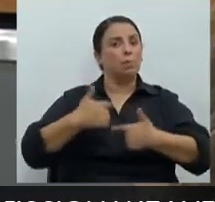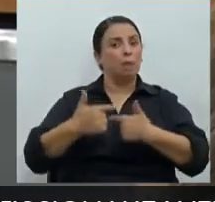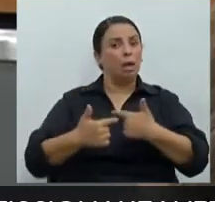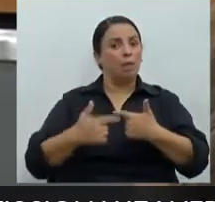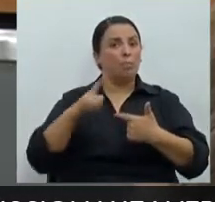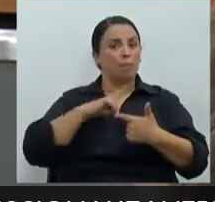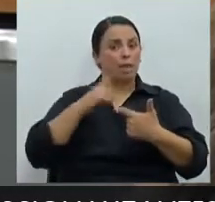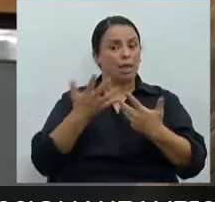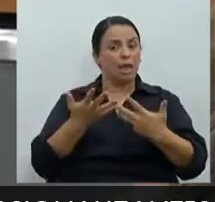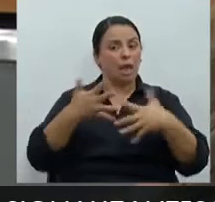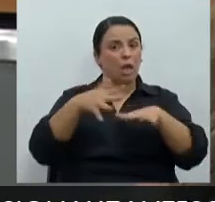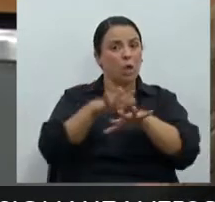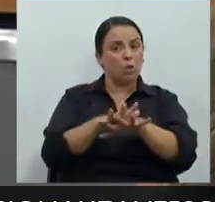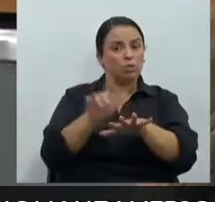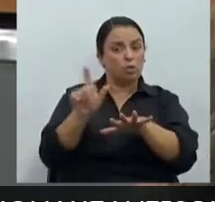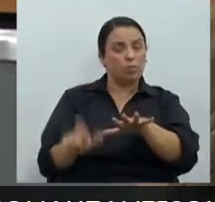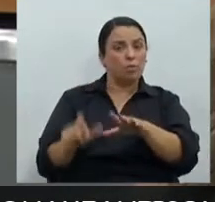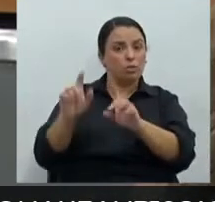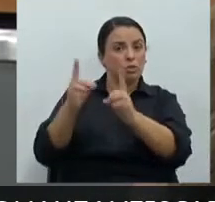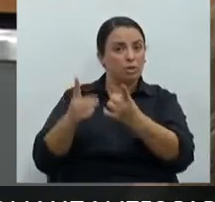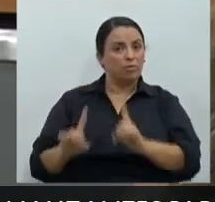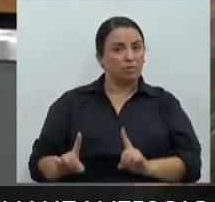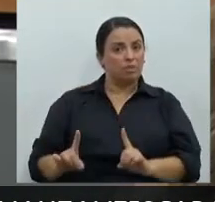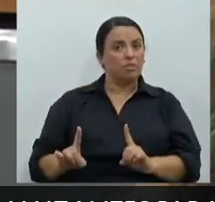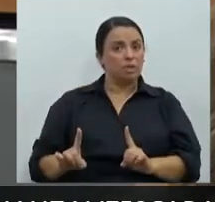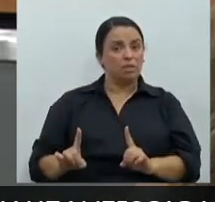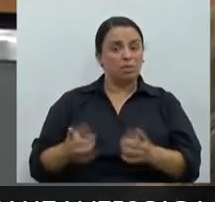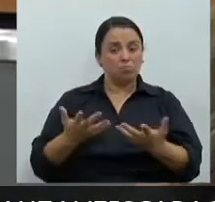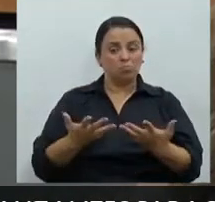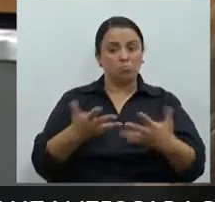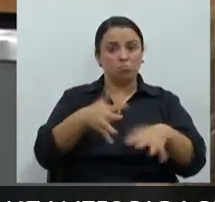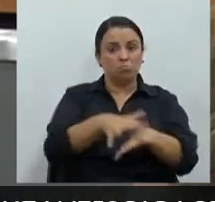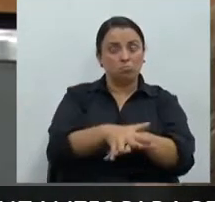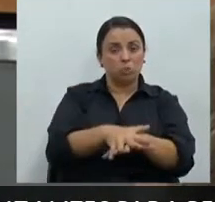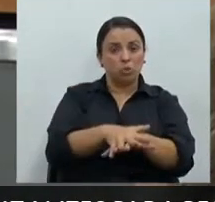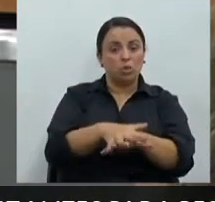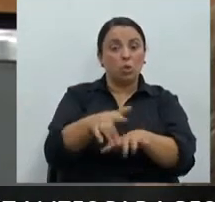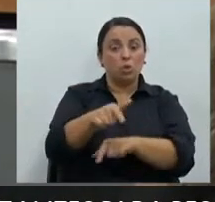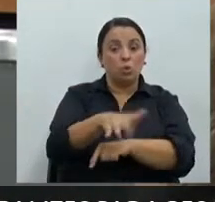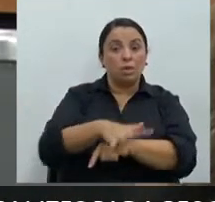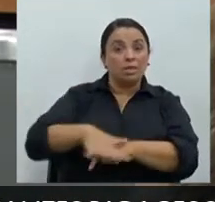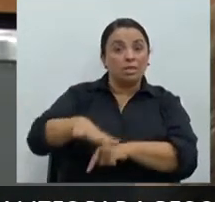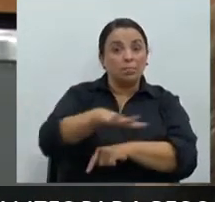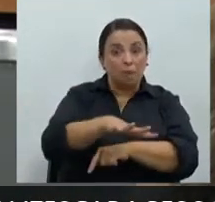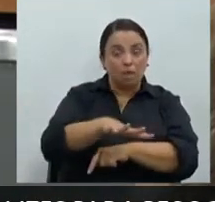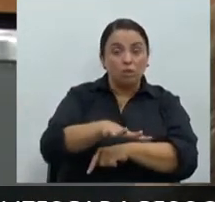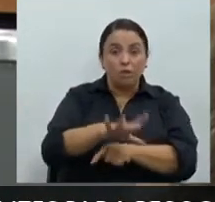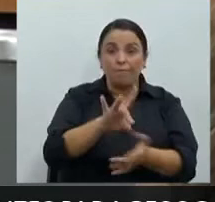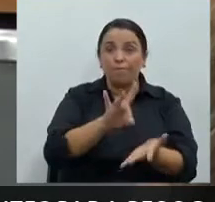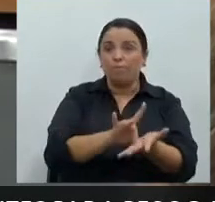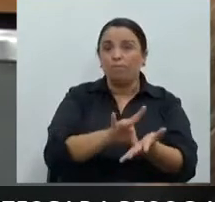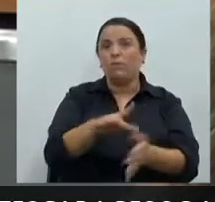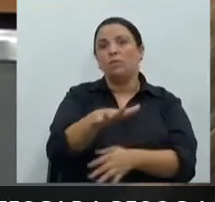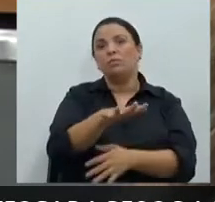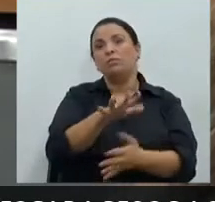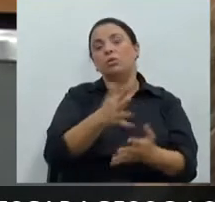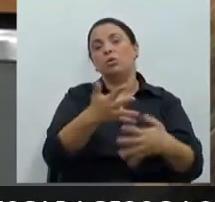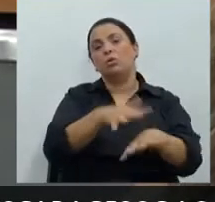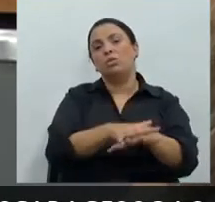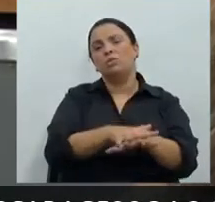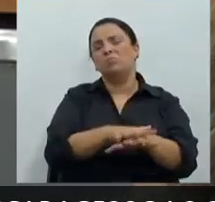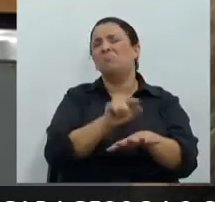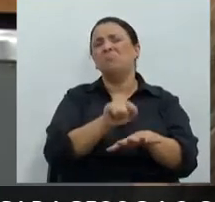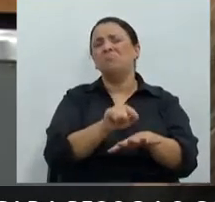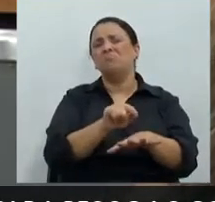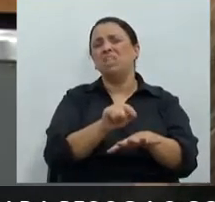haja a inclusão dessas pessoas em espaços inclusivos? O que é espaços inclusivos,